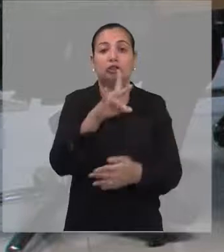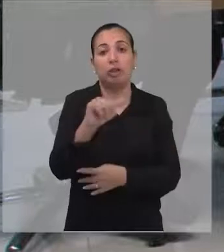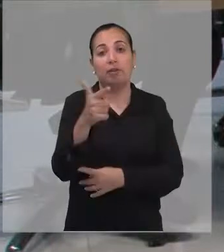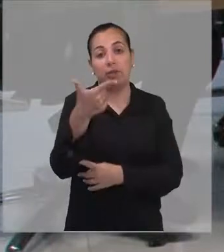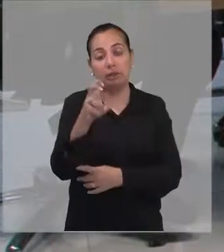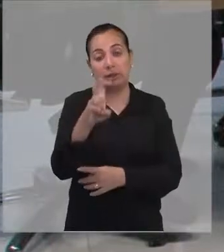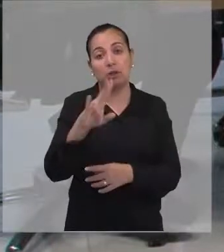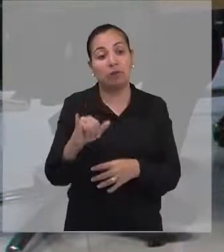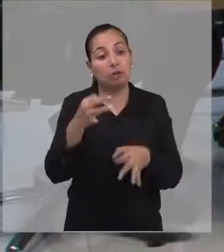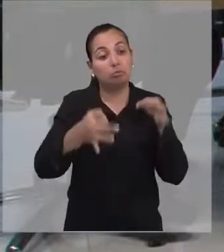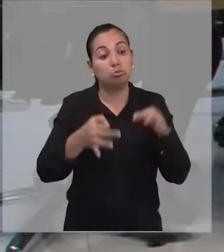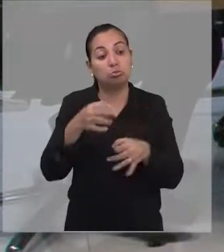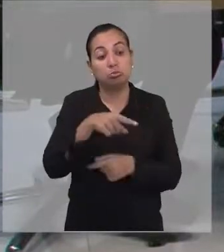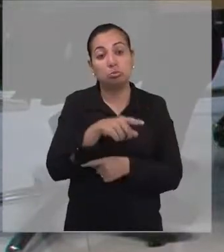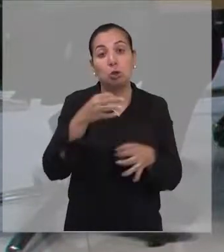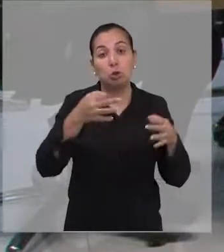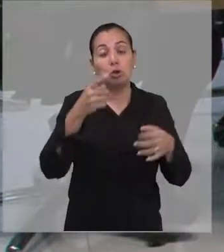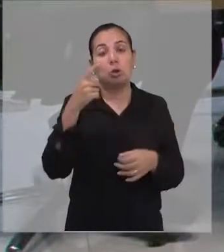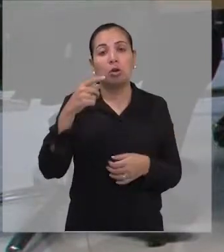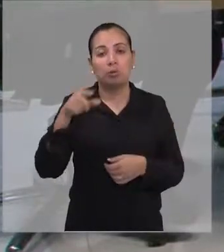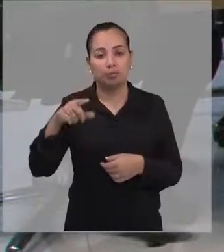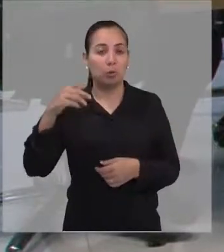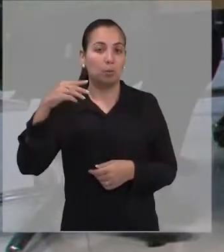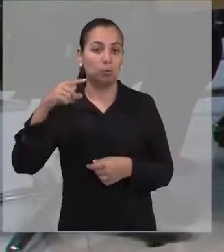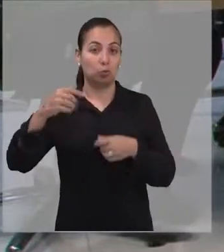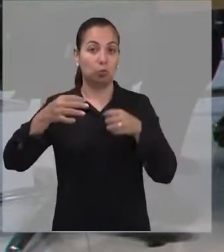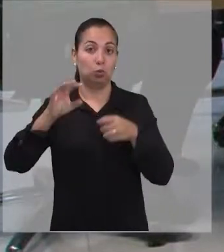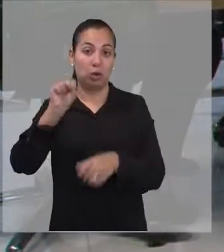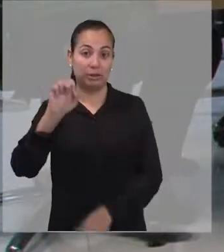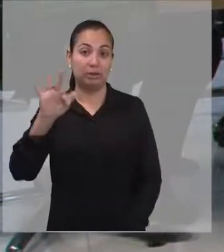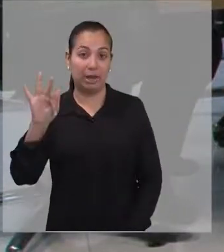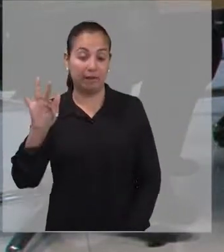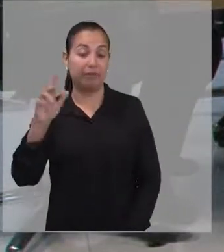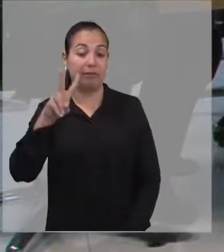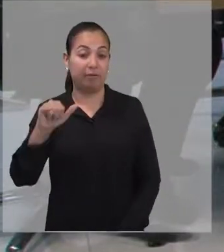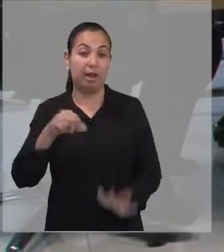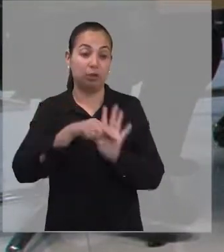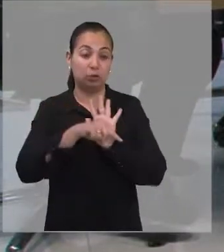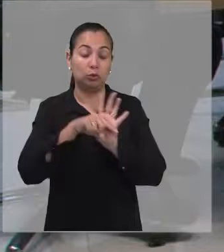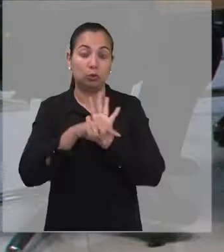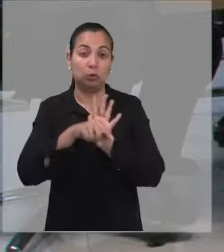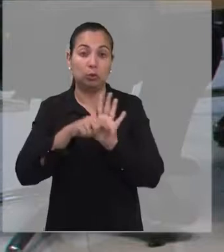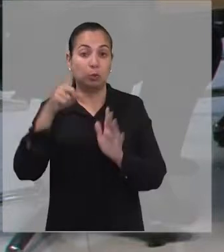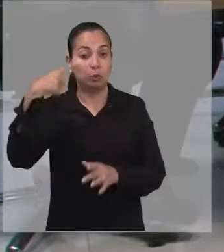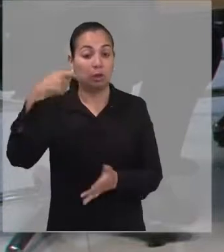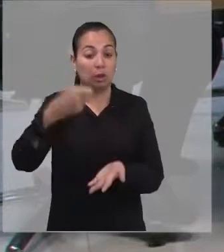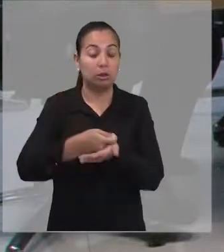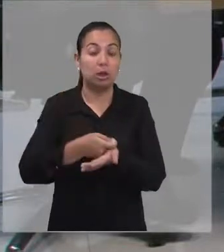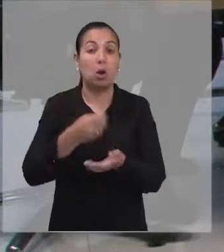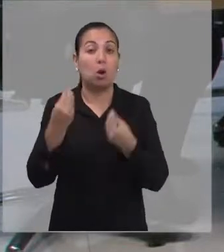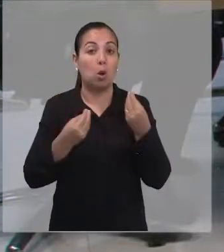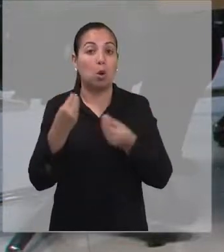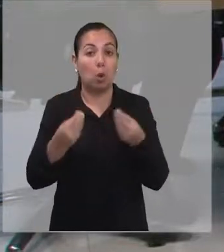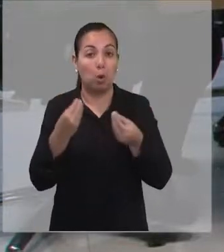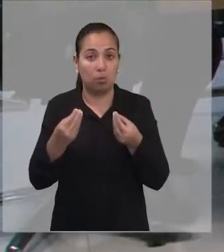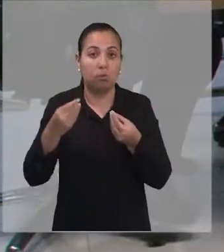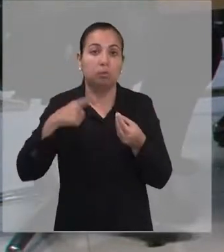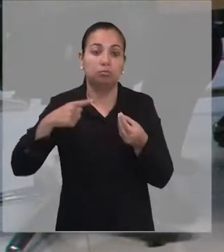Né? Com relação a algumas coisas que os companheiros de mesa aqui colocaram, por exemplo, celeridade do processo.